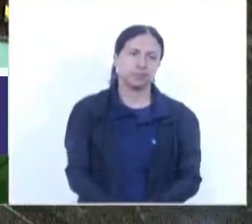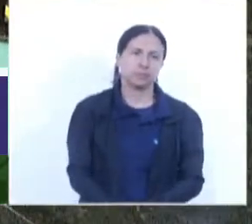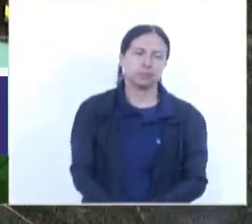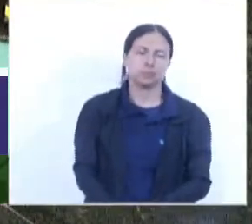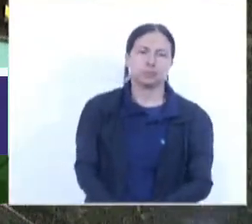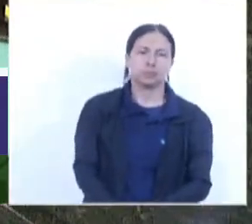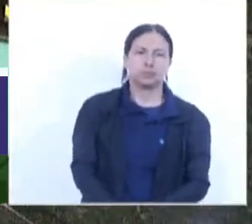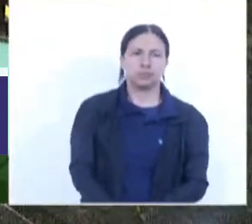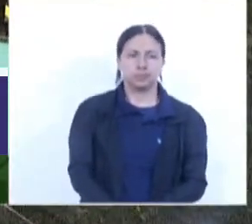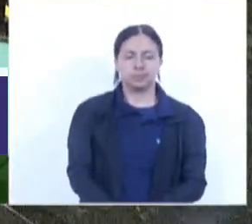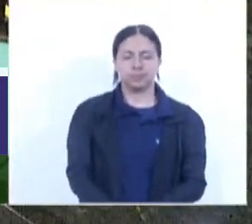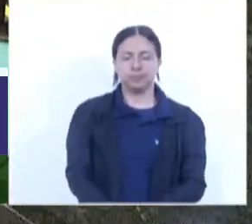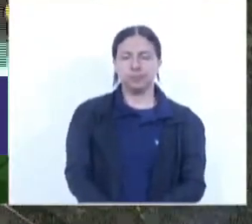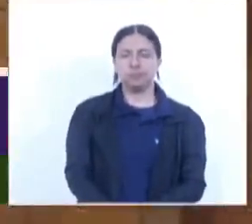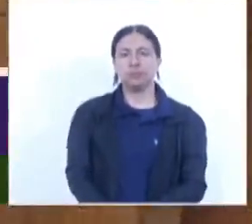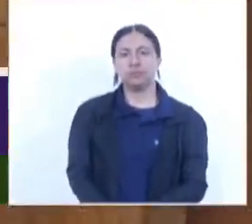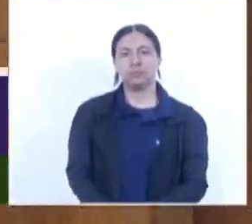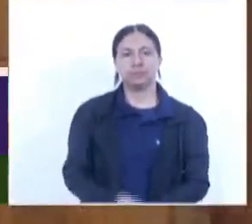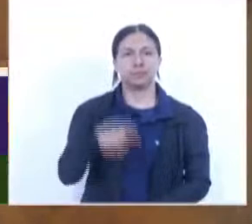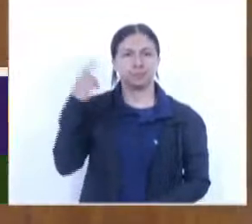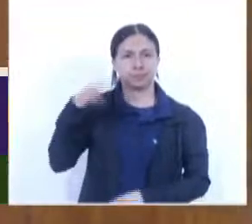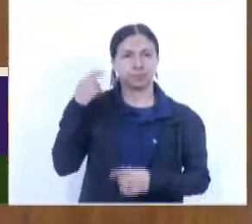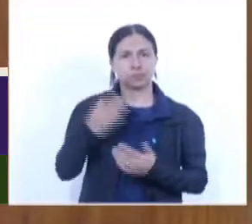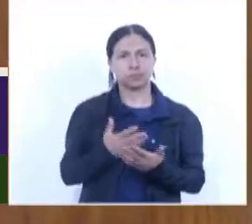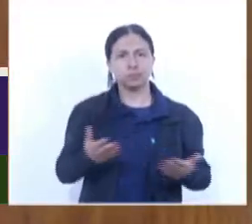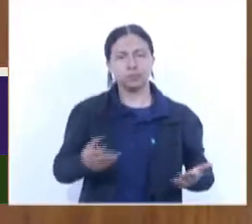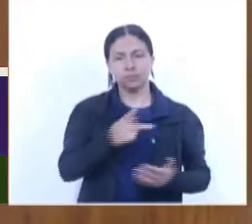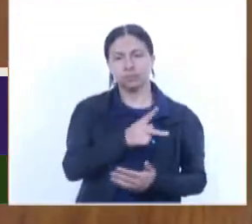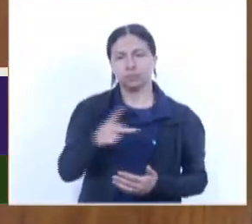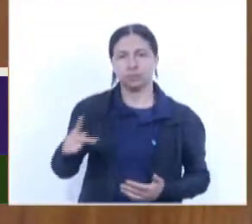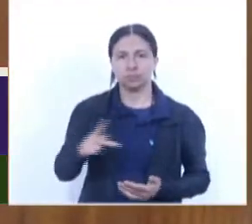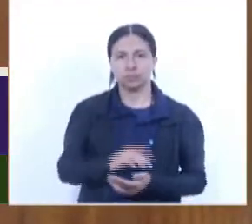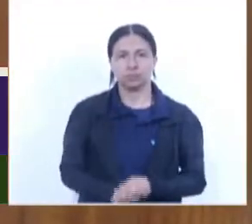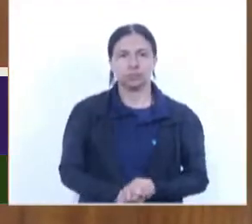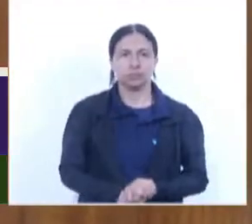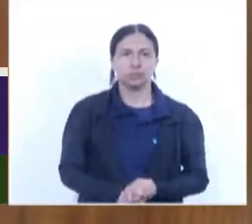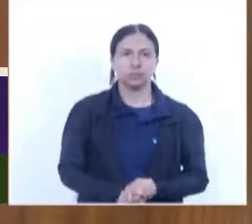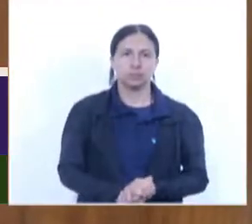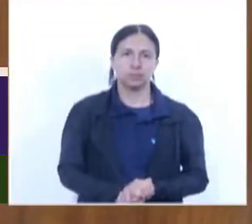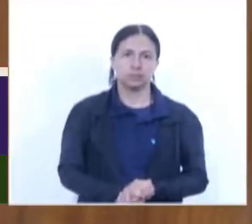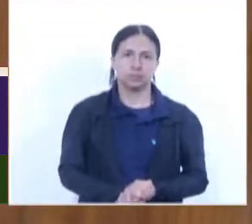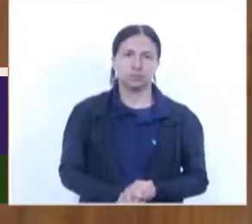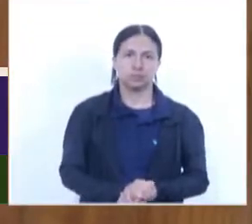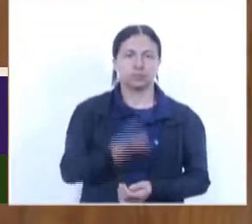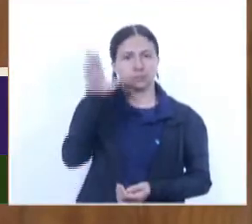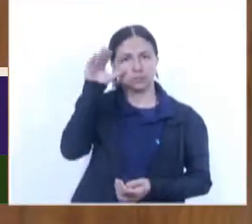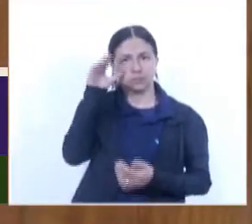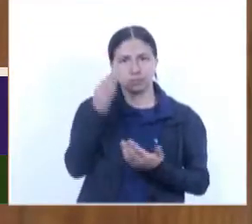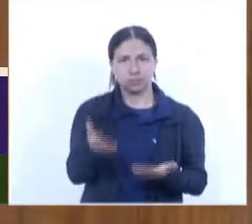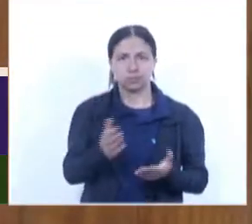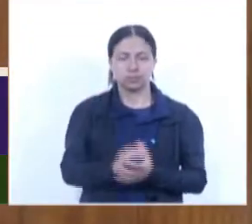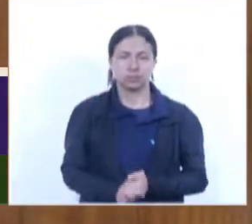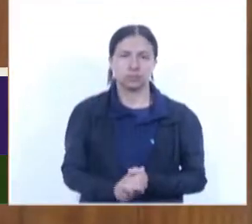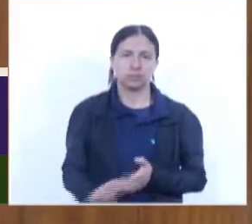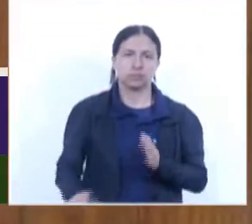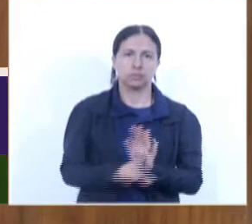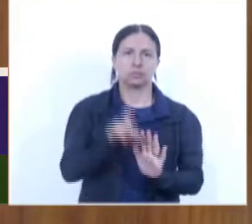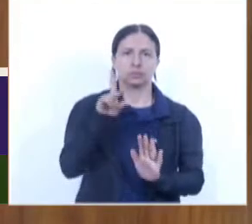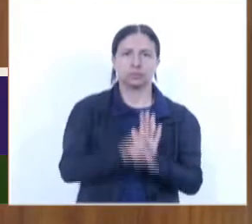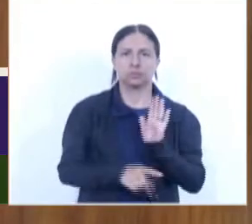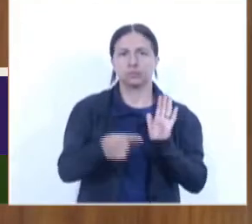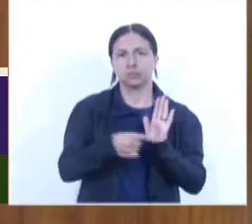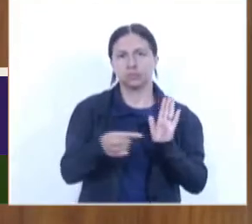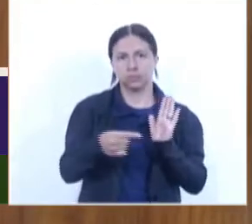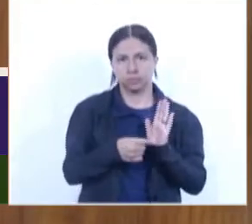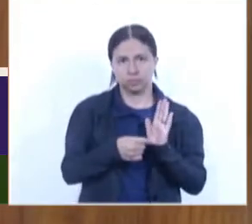senhores vereadores senhor presidente população que nos Assiste esse é um projeto é um